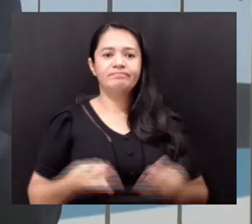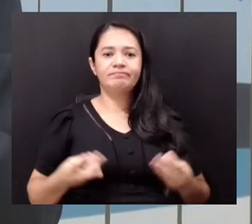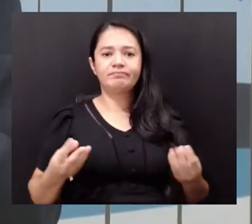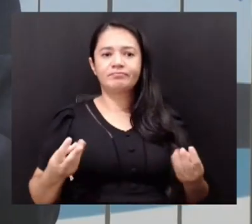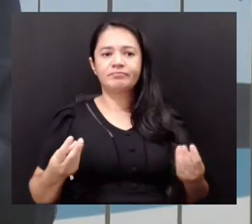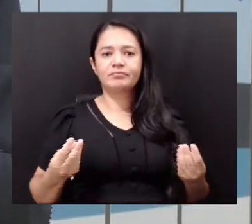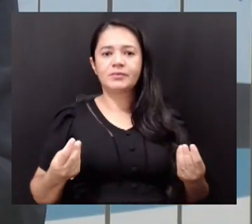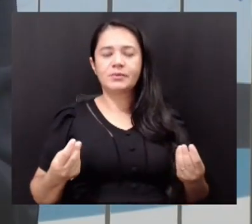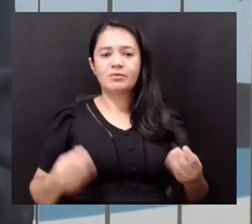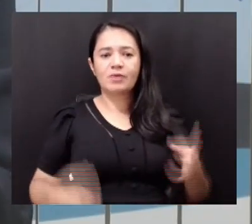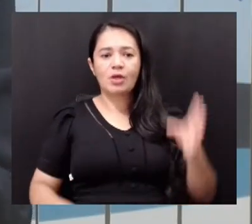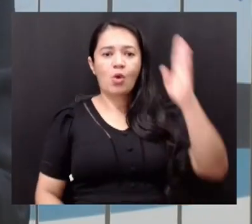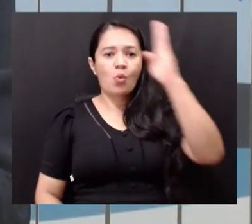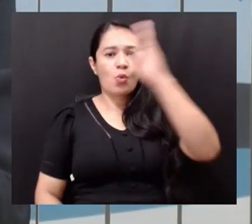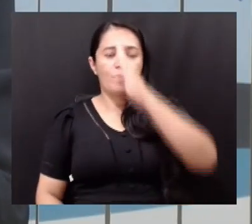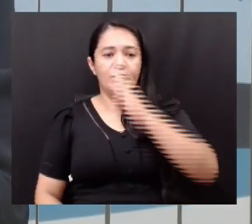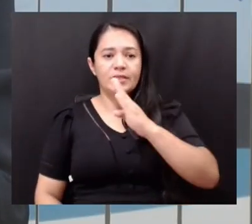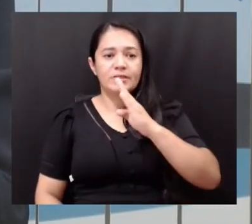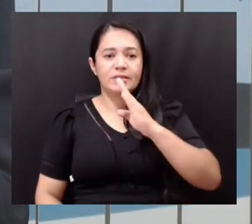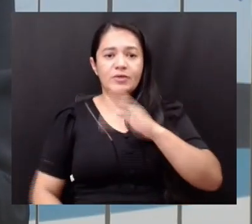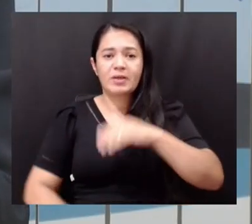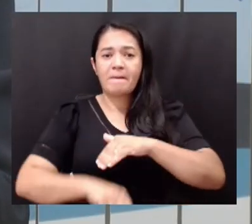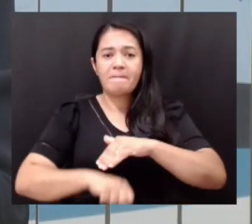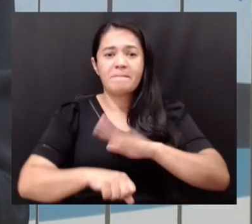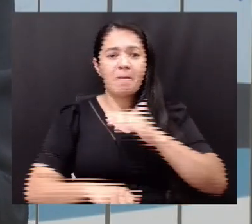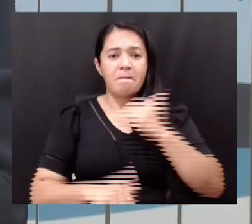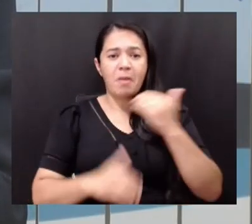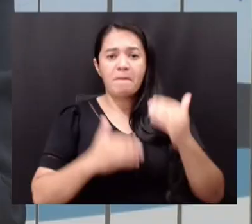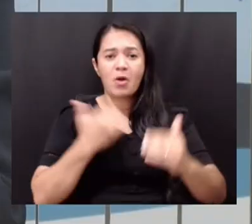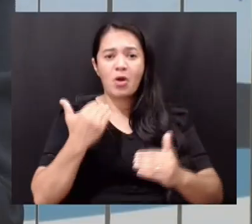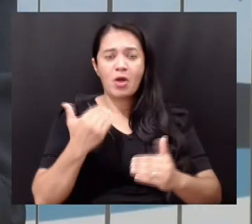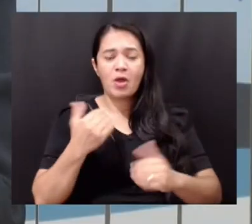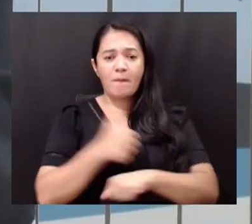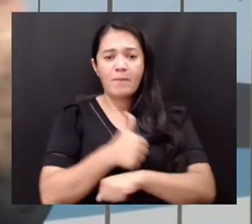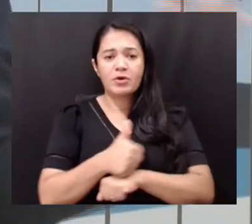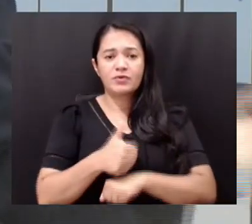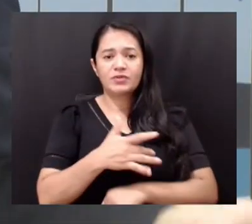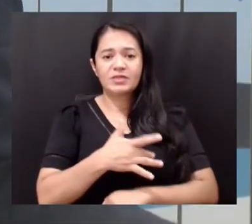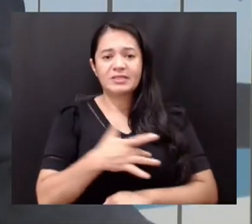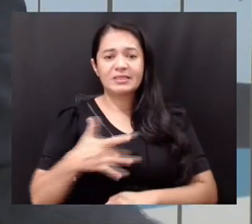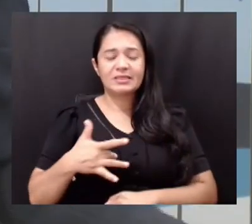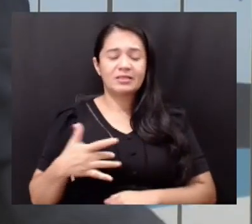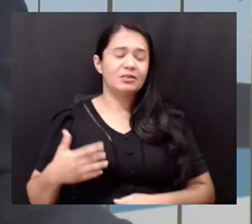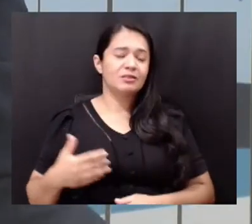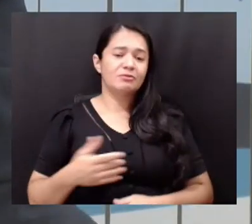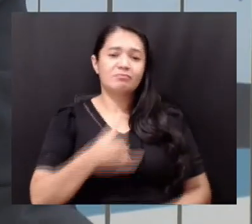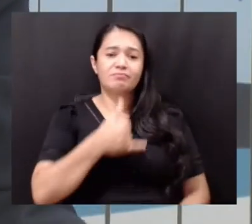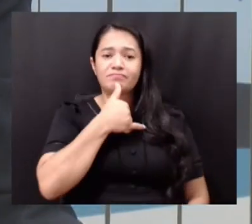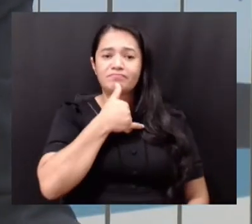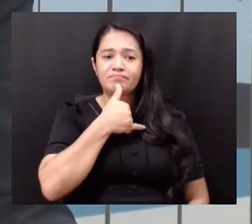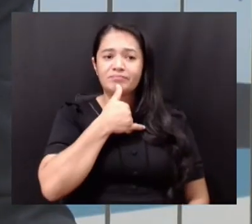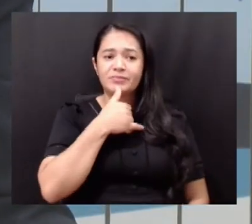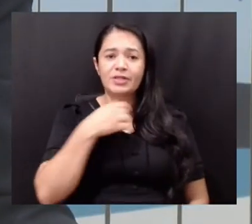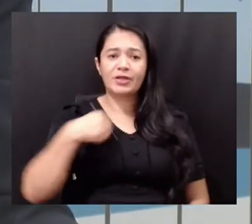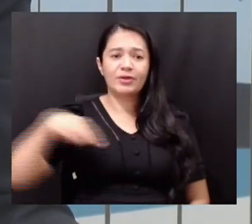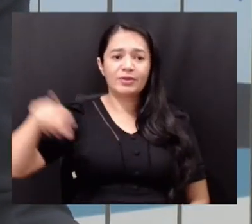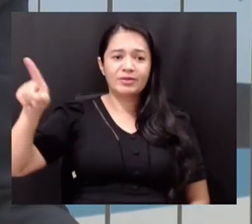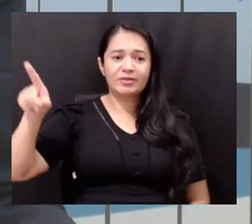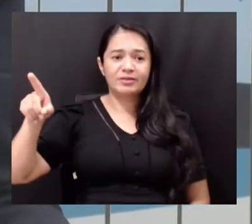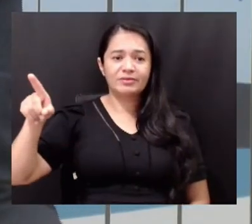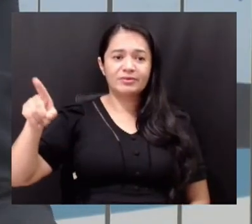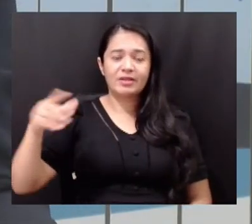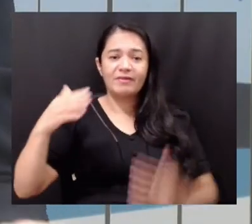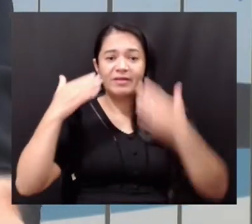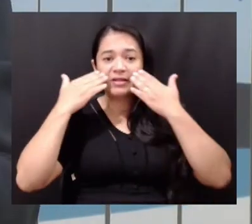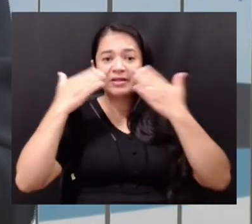Brasil foi o país que mais morreu profissional da saúde. Foi muito triste. Eu estava no front da pandemia, aqui